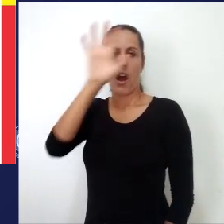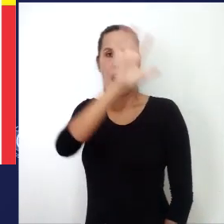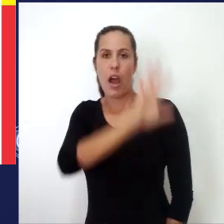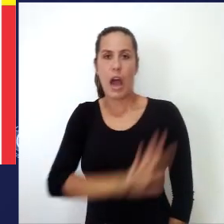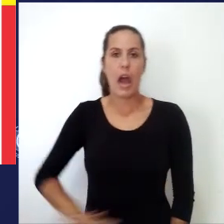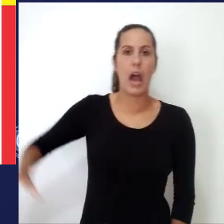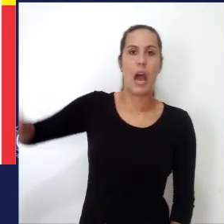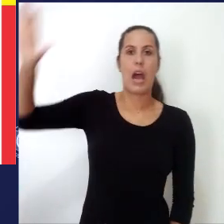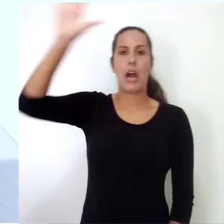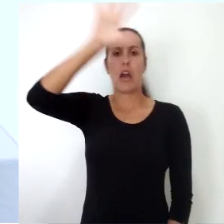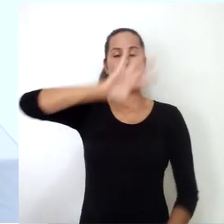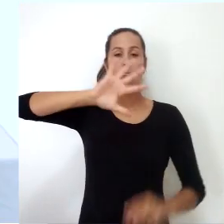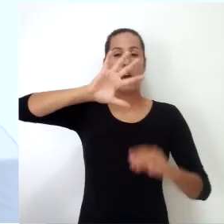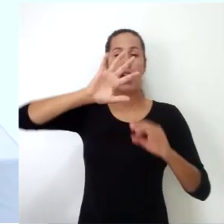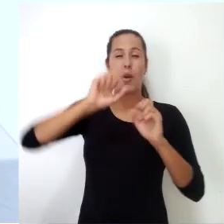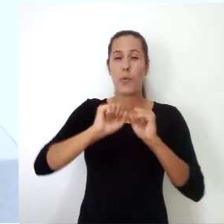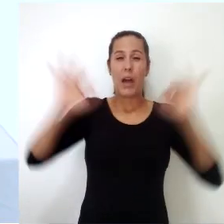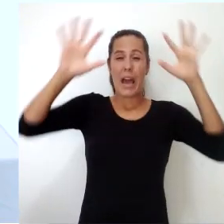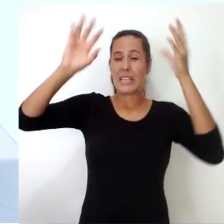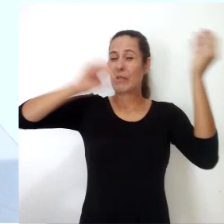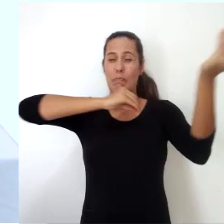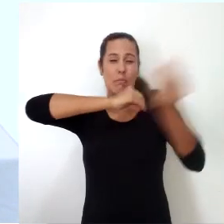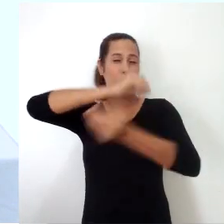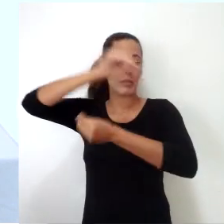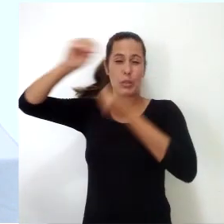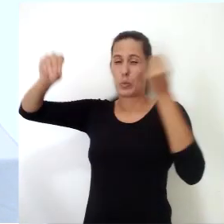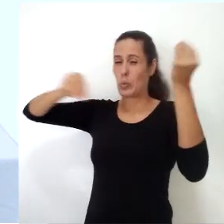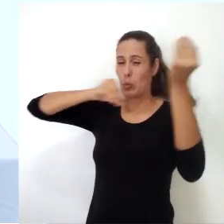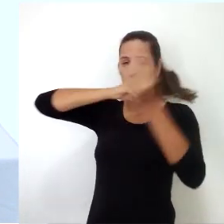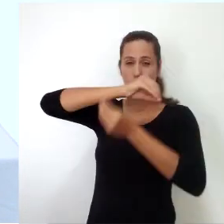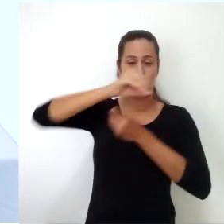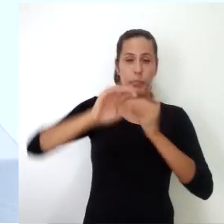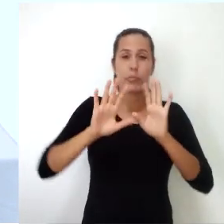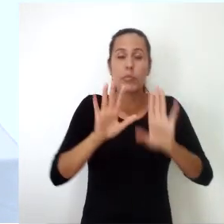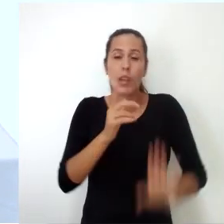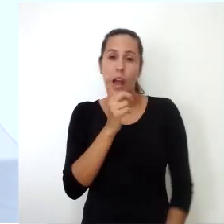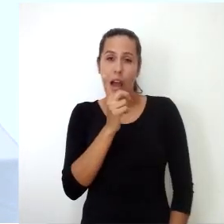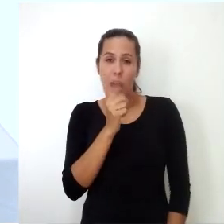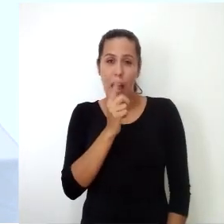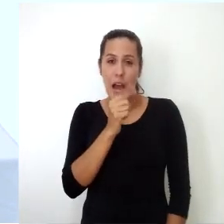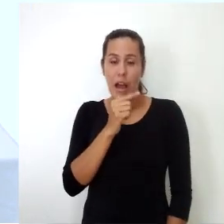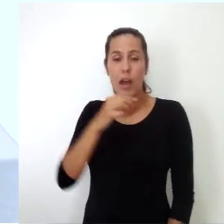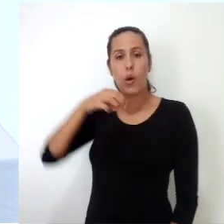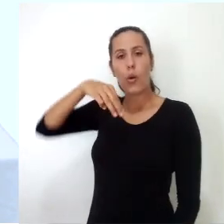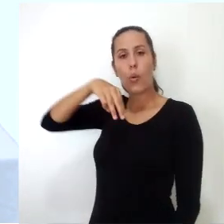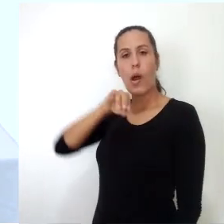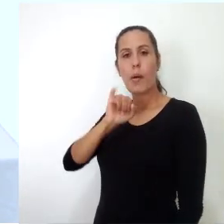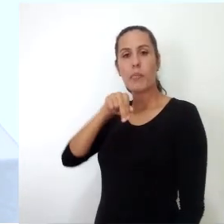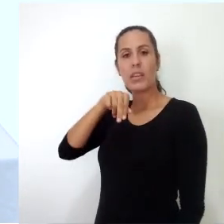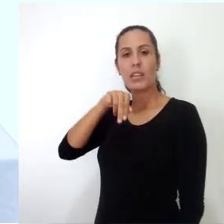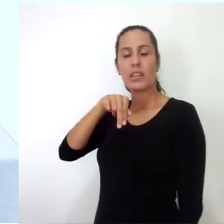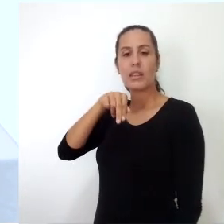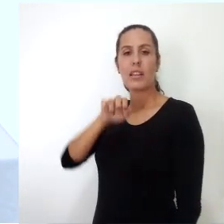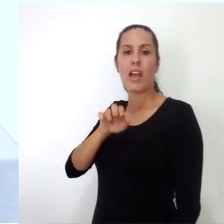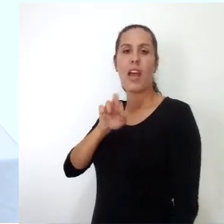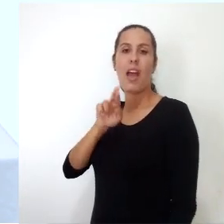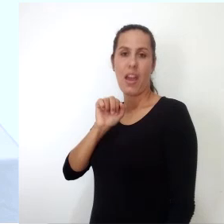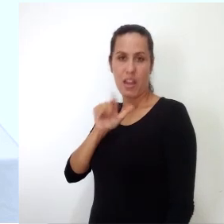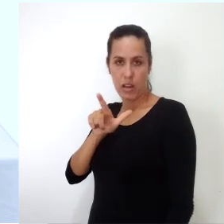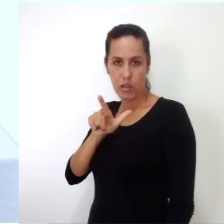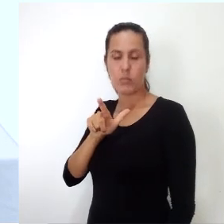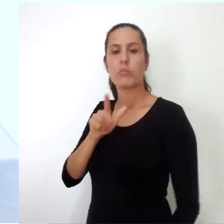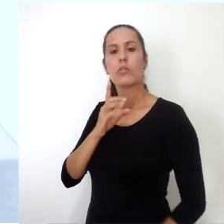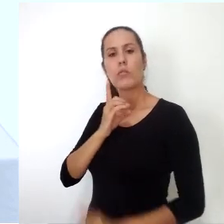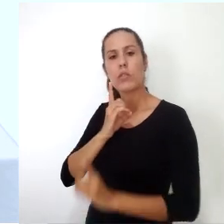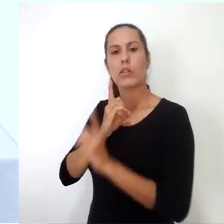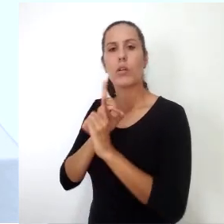ar na realidade é uma mistura de gases. A água, no caso a água mineral, a gente vai encontrar o H2O, só que a gente